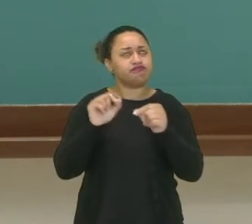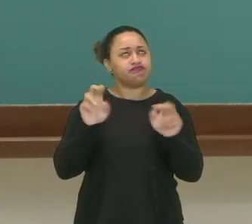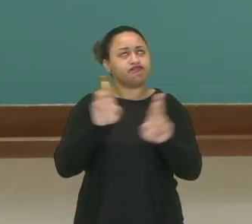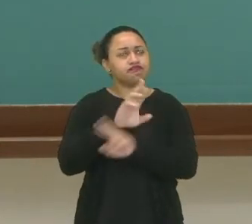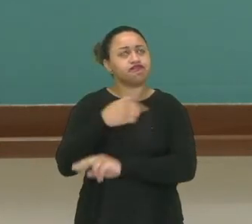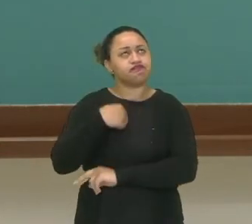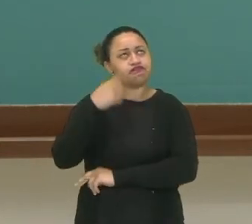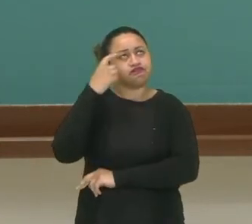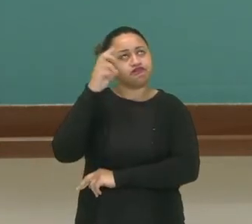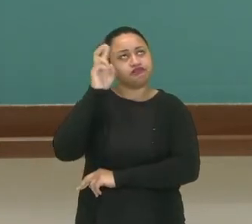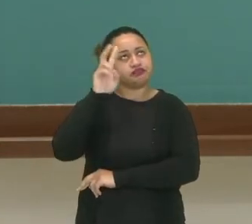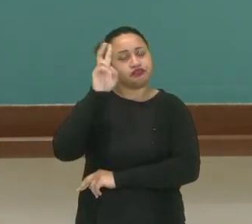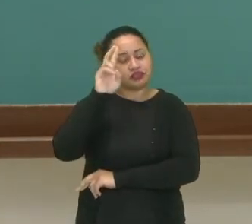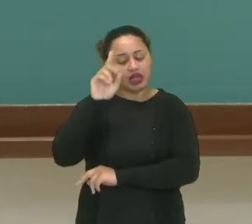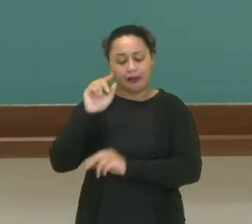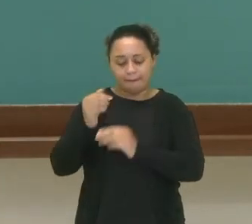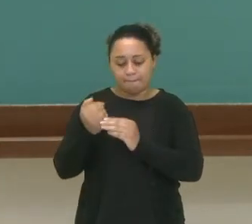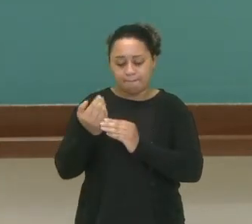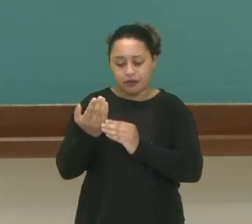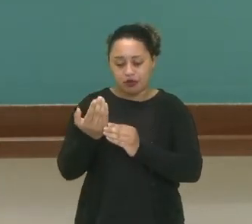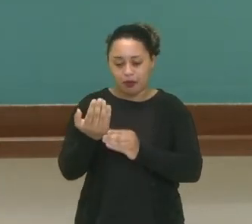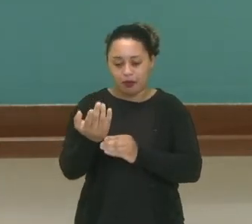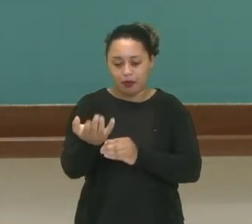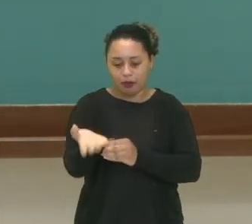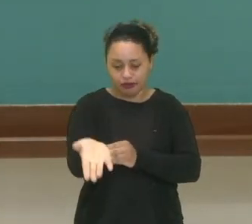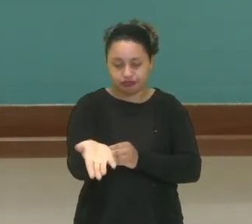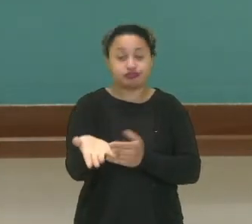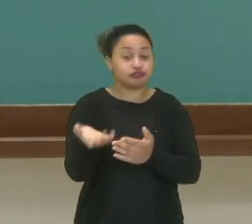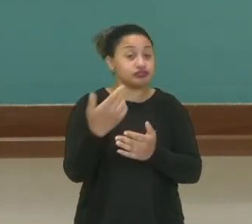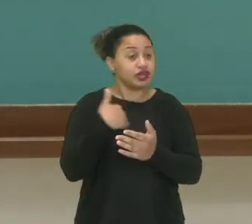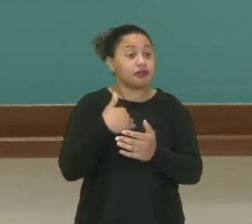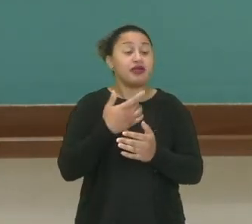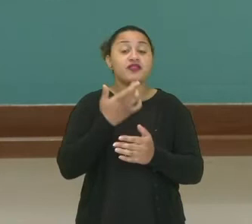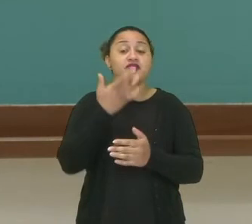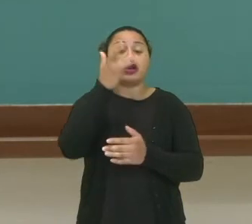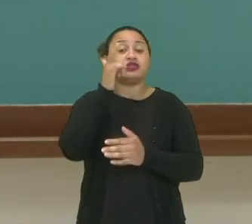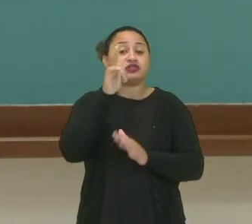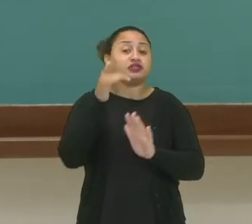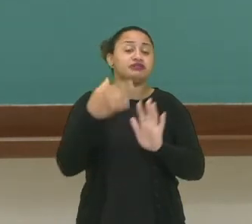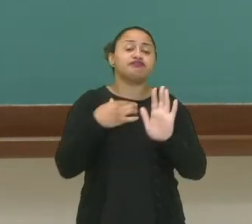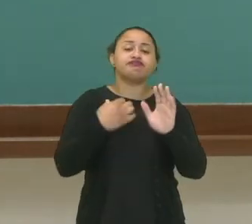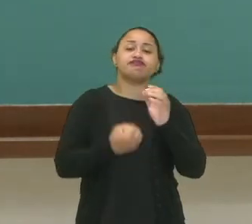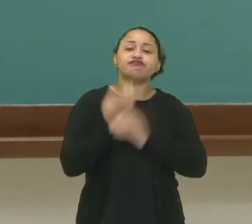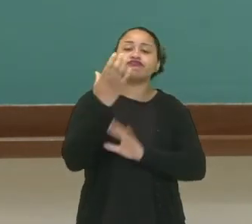Você vai ter mais facilidade de elaborar o seu argumento. Combinadinho?